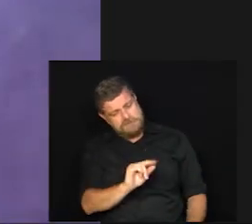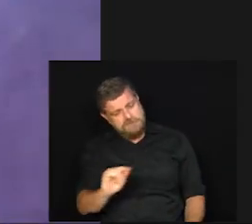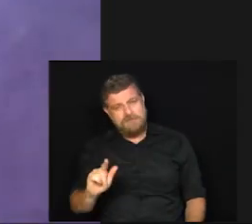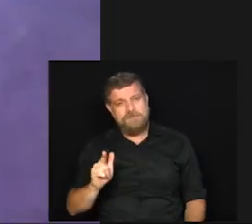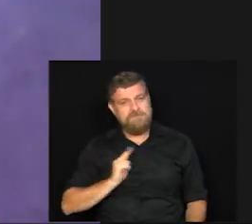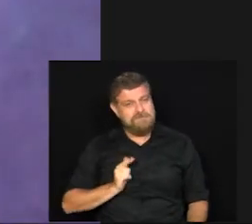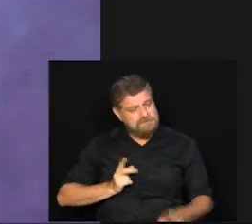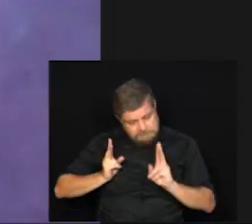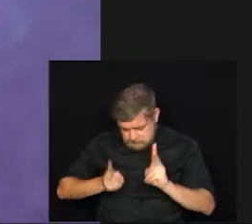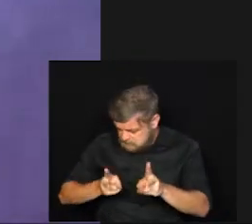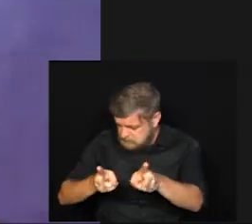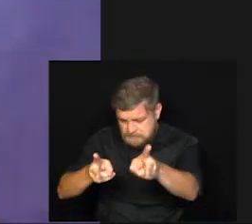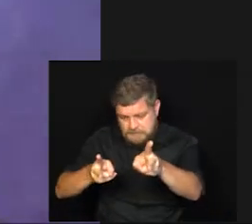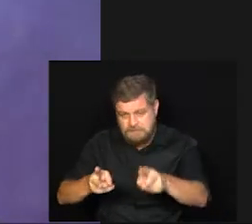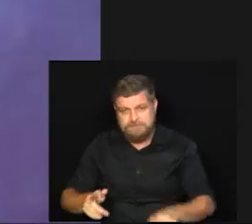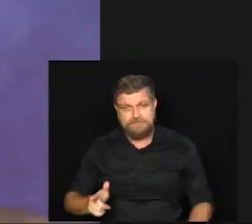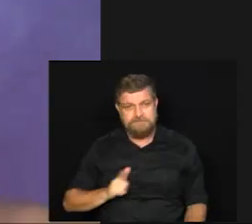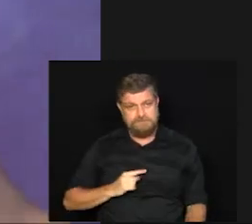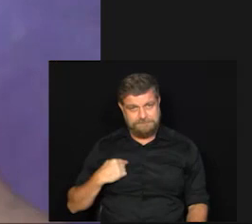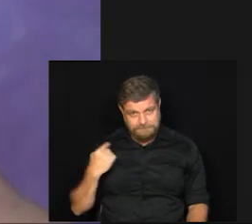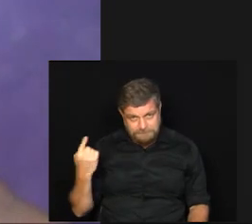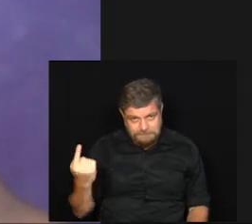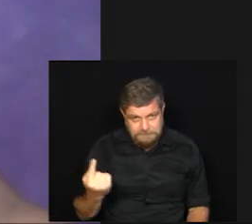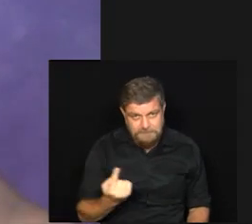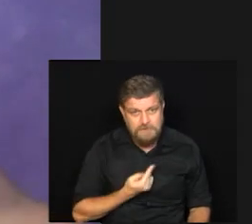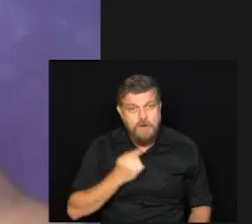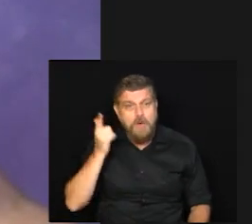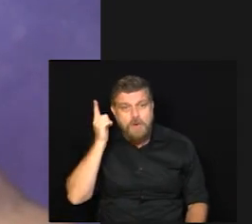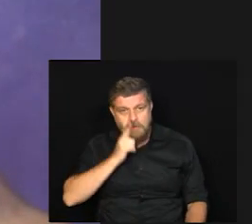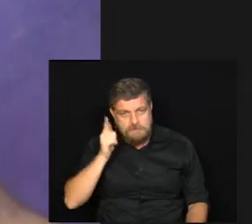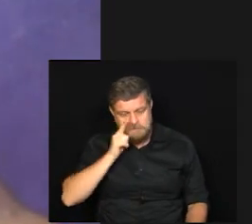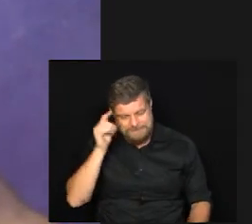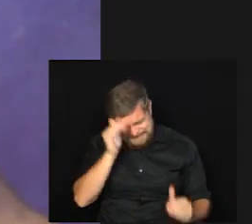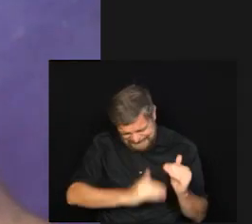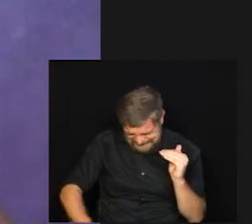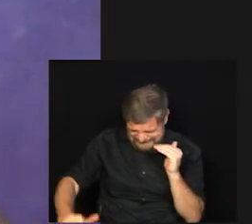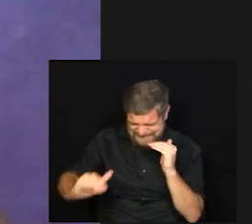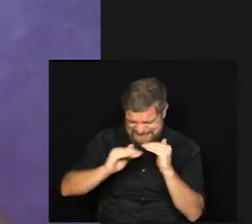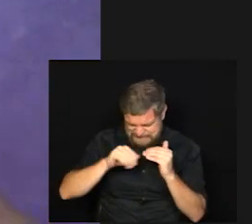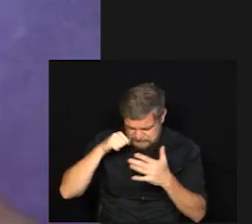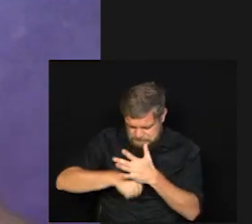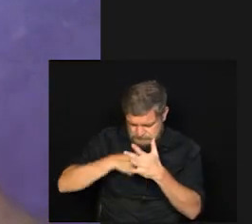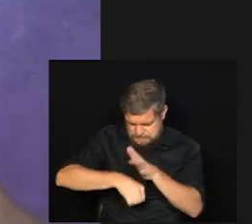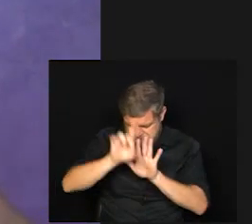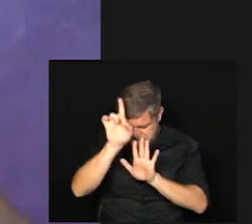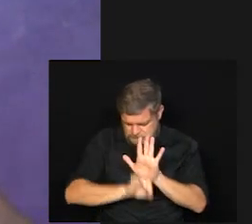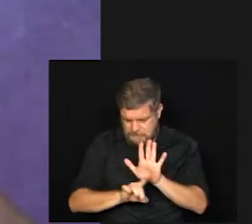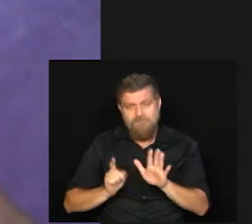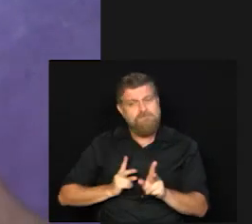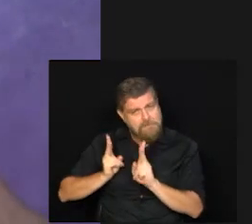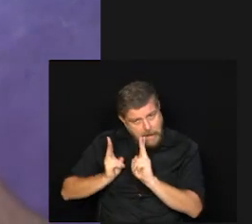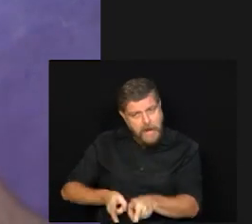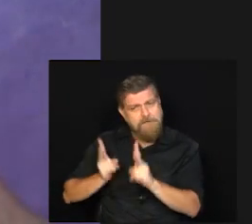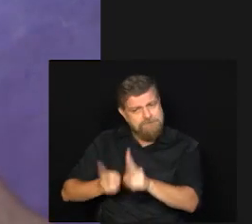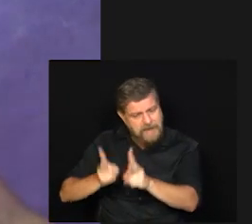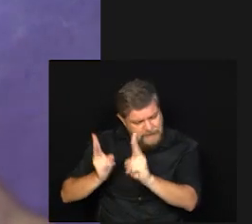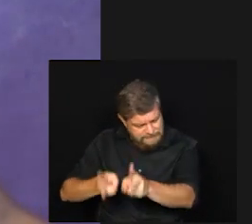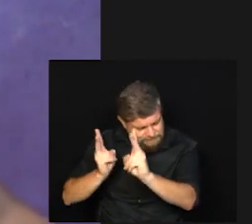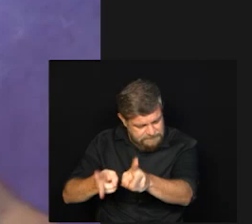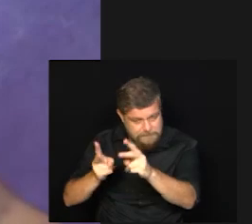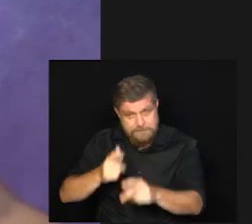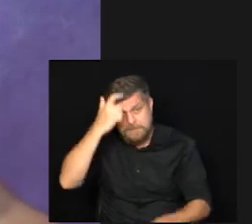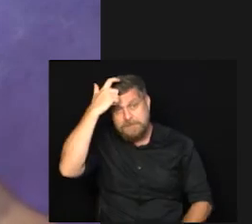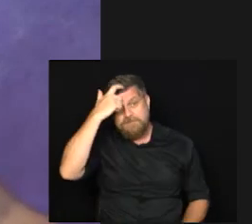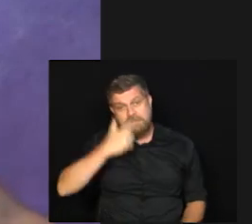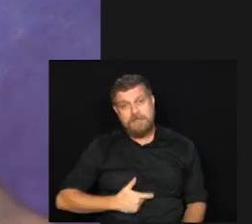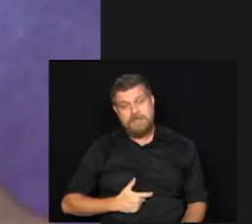ser assim. E enquanto a gente não conseguir, né, lutar por isso, vai continuar sendo assim. Então,